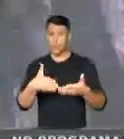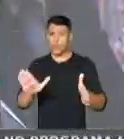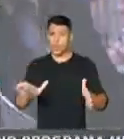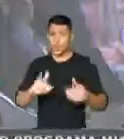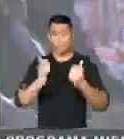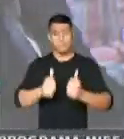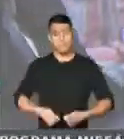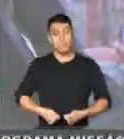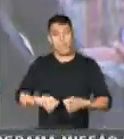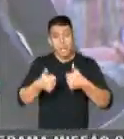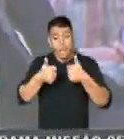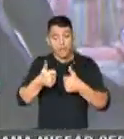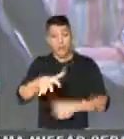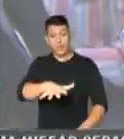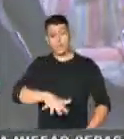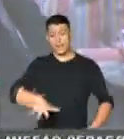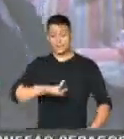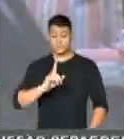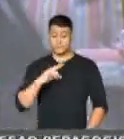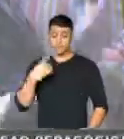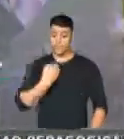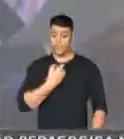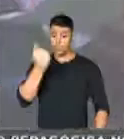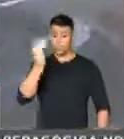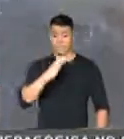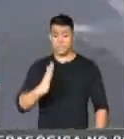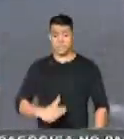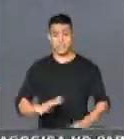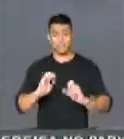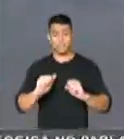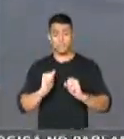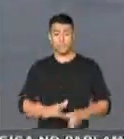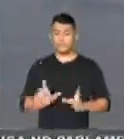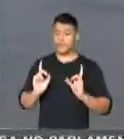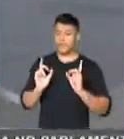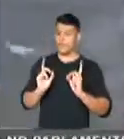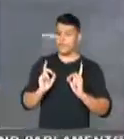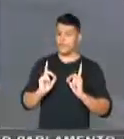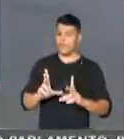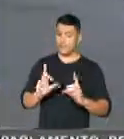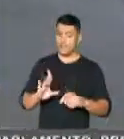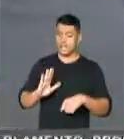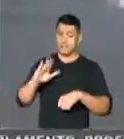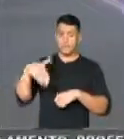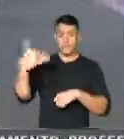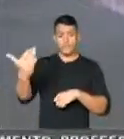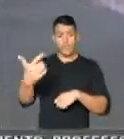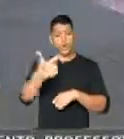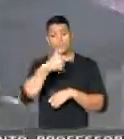agrega valor. Nós mesmos brasileiros vamos poder exportar equipamentos mais bem desenvolvidos com